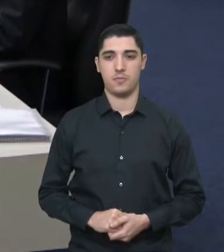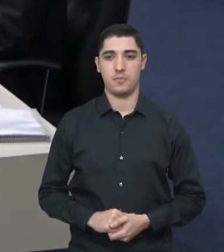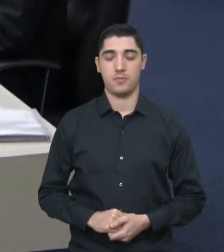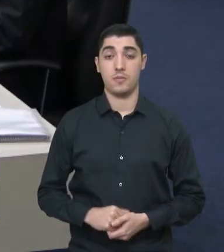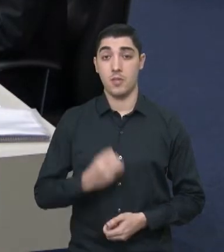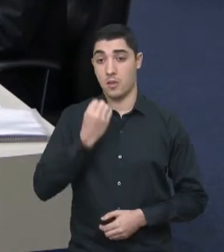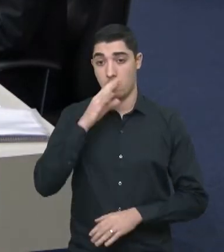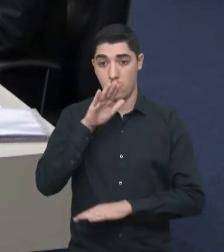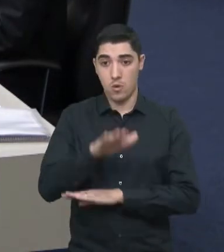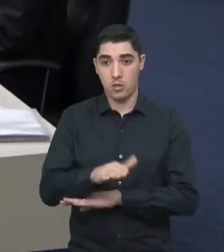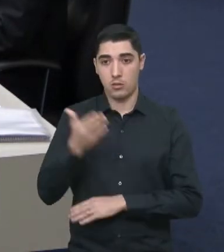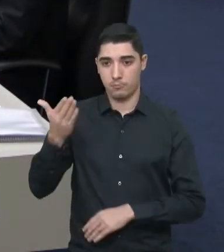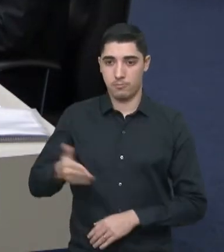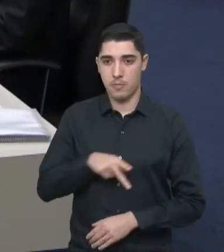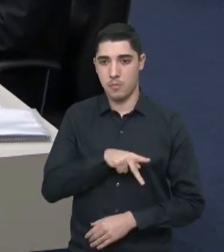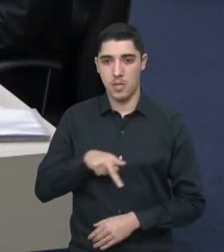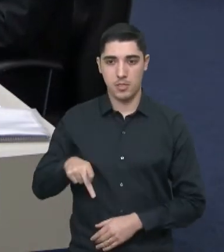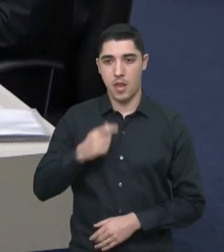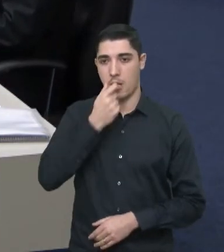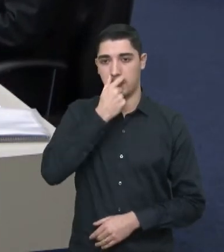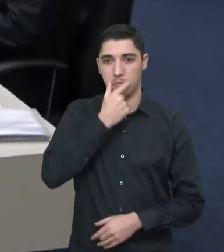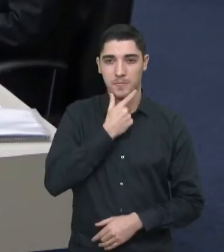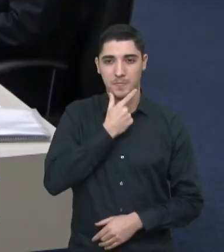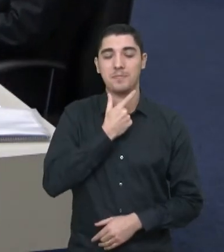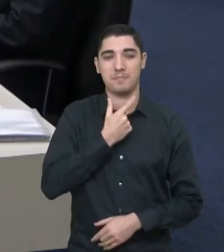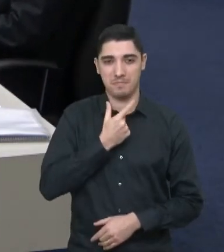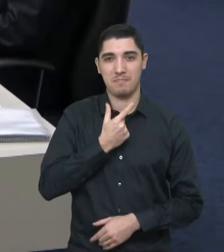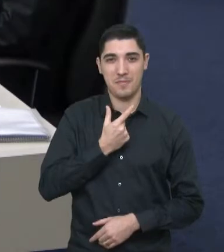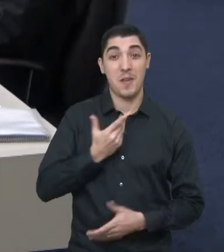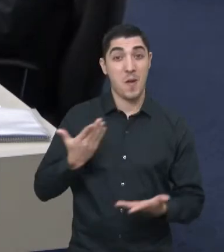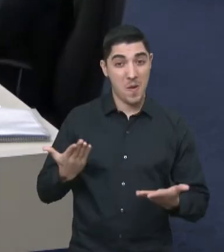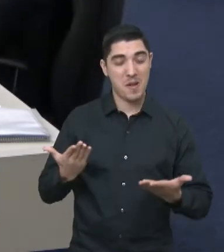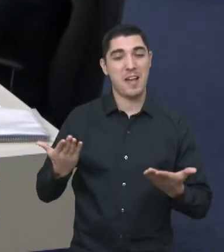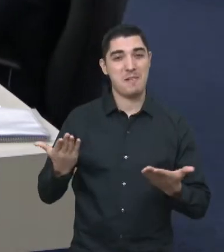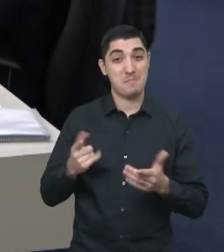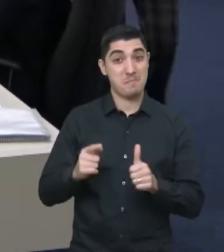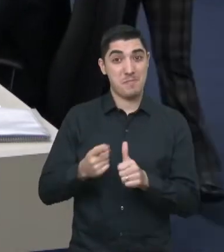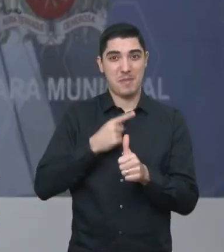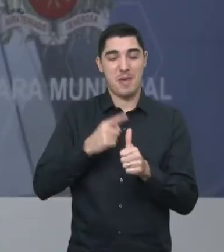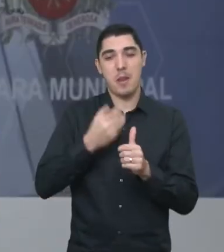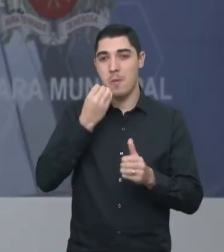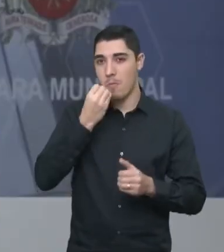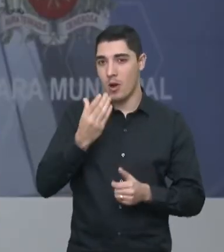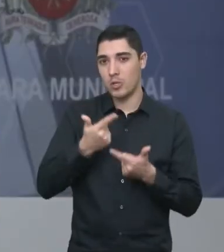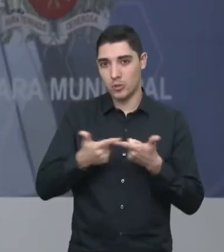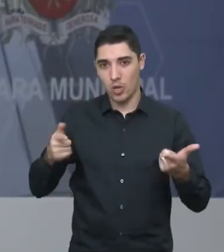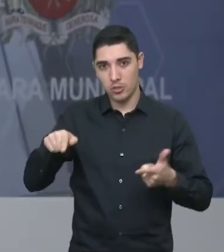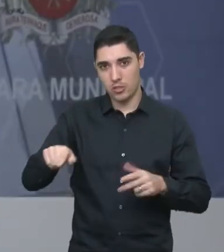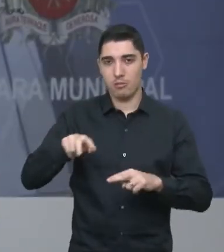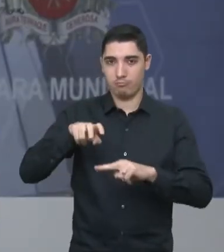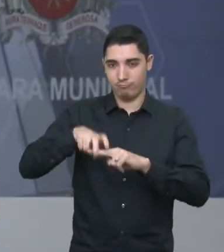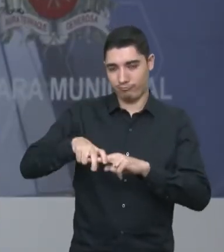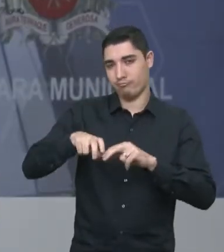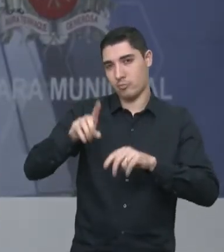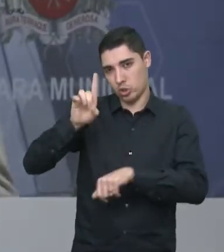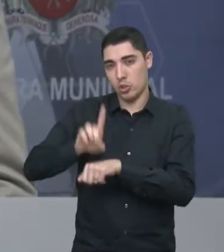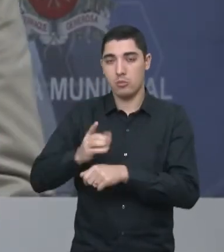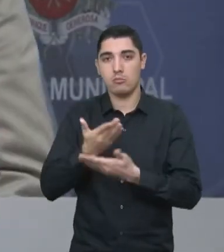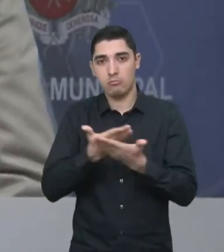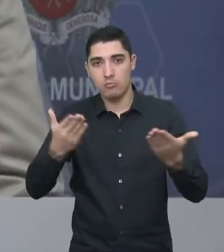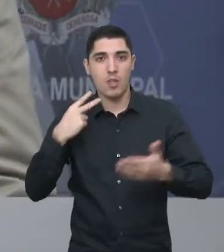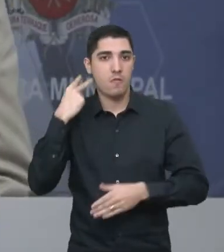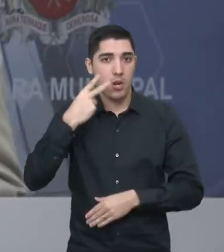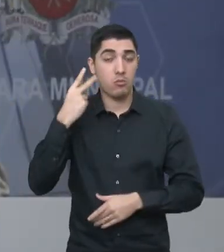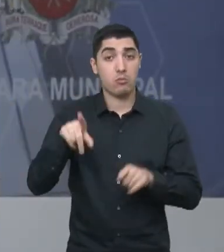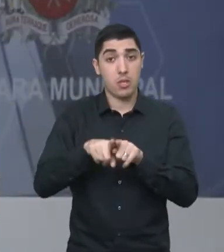Boa tarde, presidente Roberto do Eleven. Ó, primeira vez que me chama. Boa sorte aí nessa cadeira, Roberto. Boa tarde a todos os vereadores, a todos os